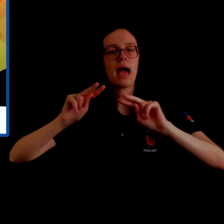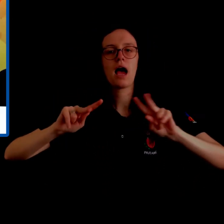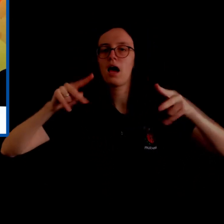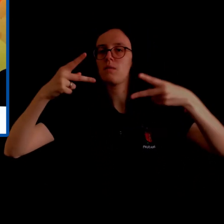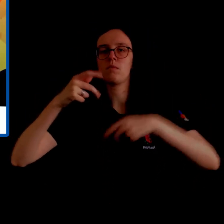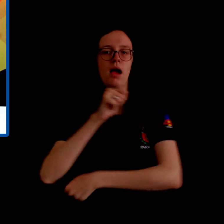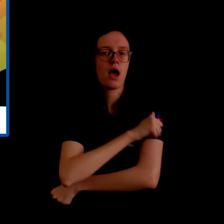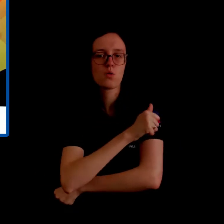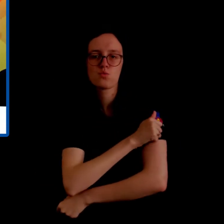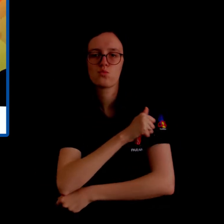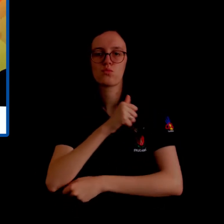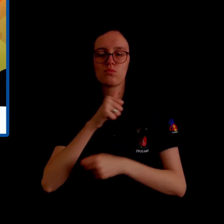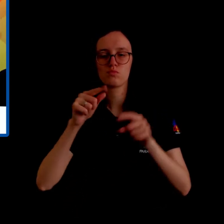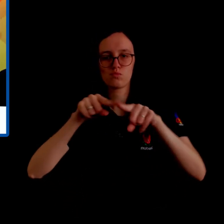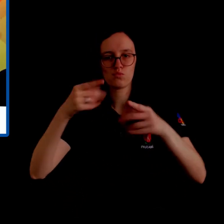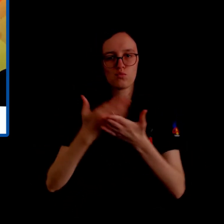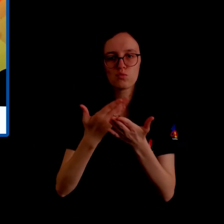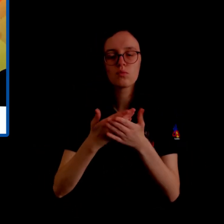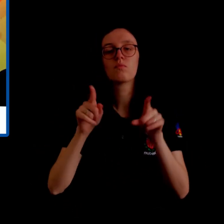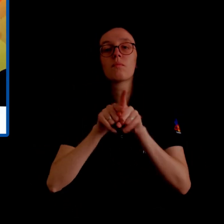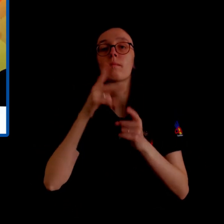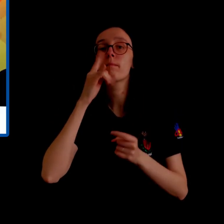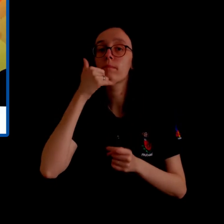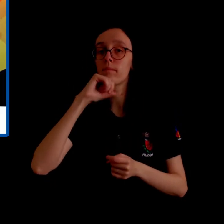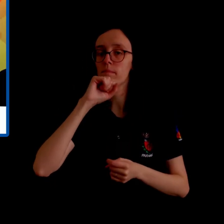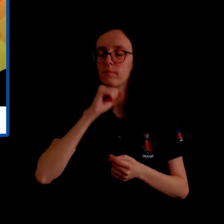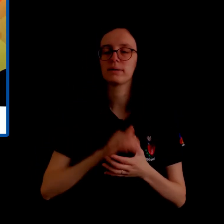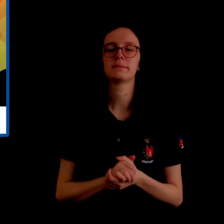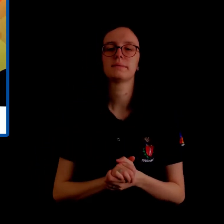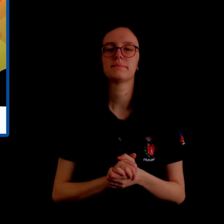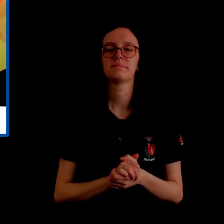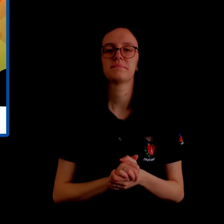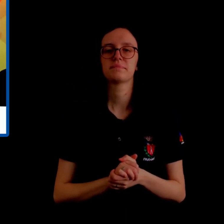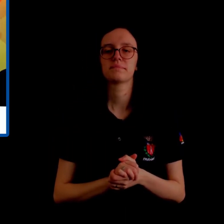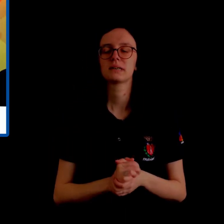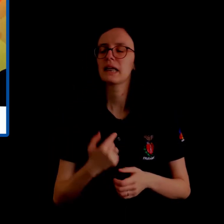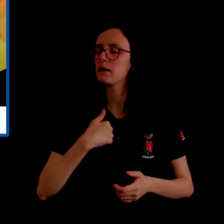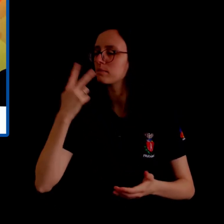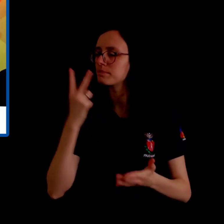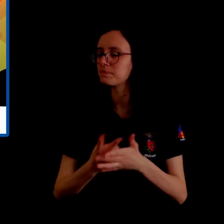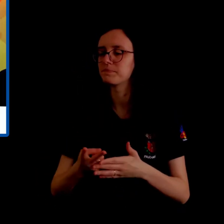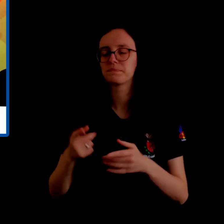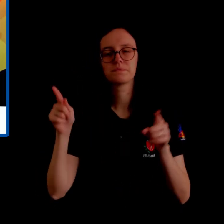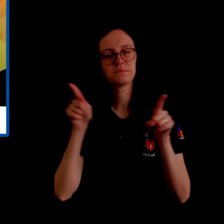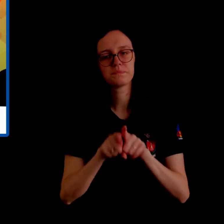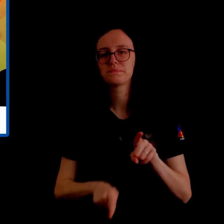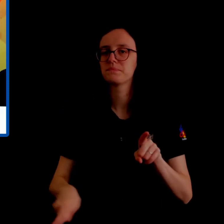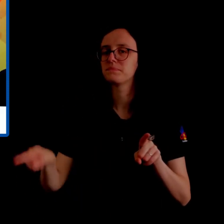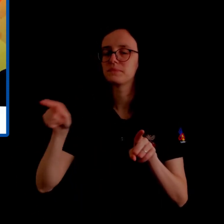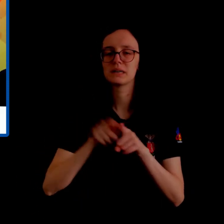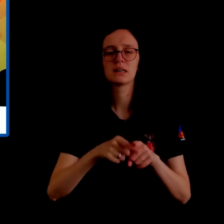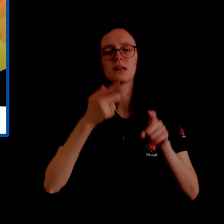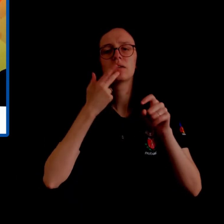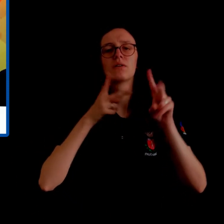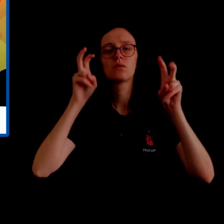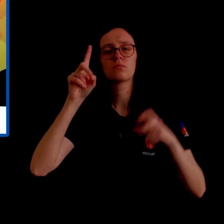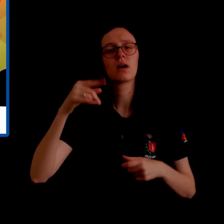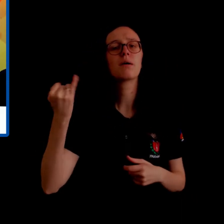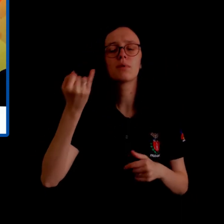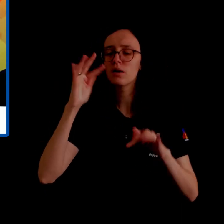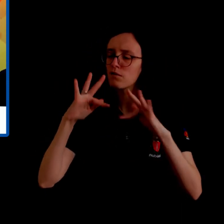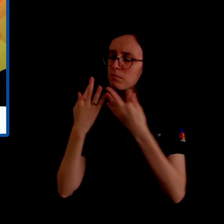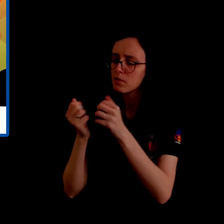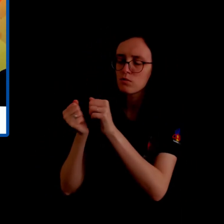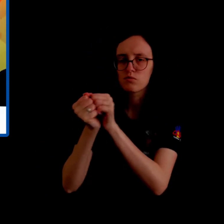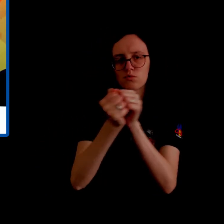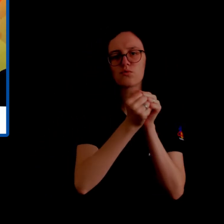da turma e para os pais, né? Então eu sempre bati firme que quando a gente fala de engajamento da família, nós temos que